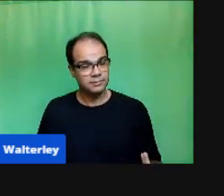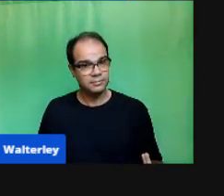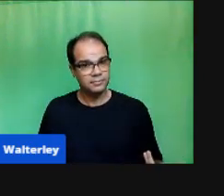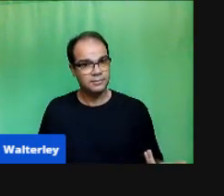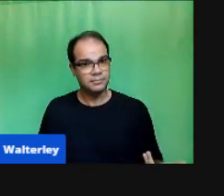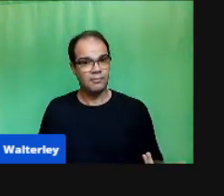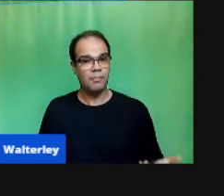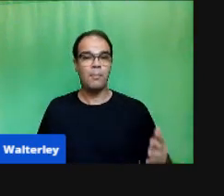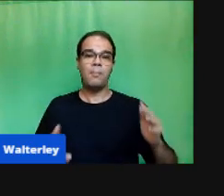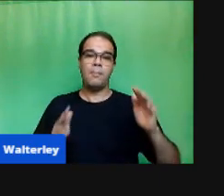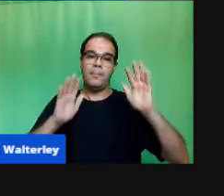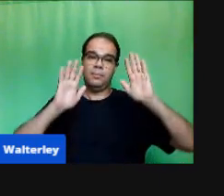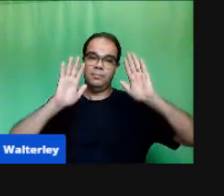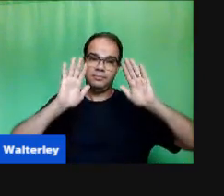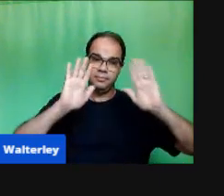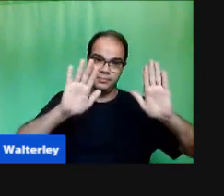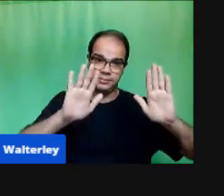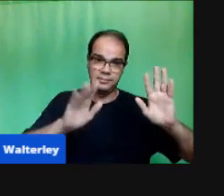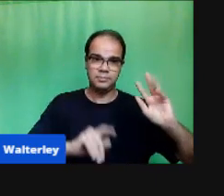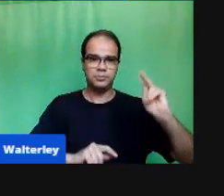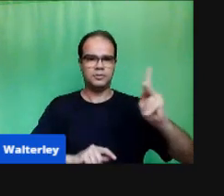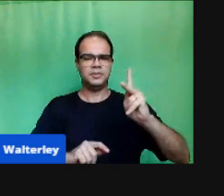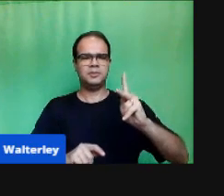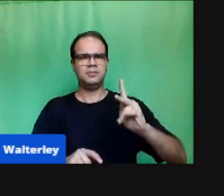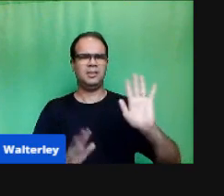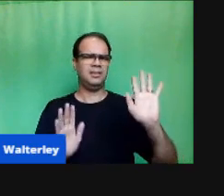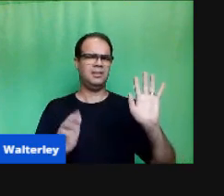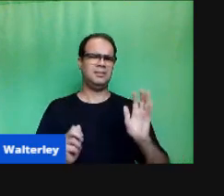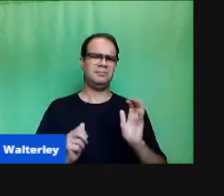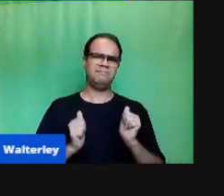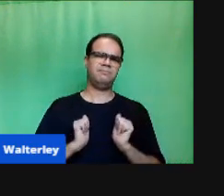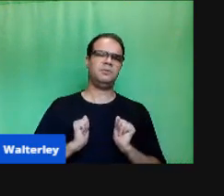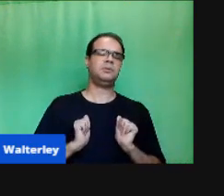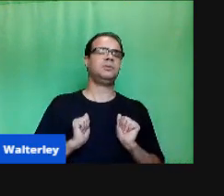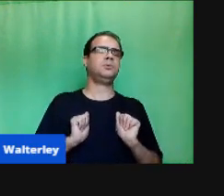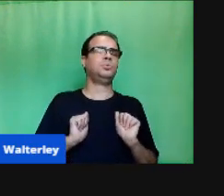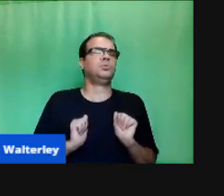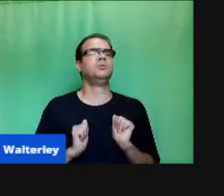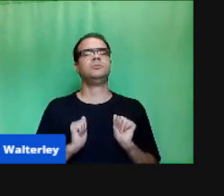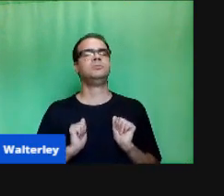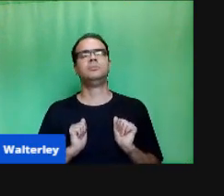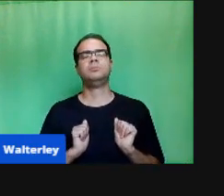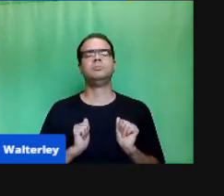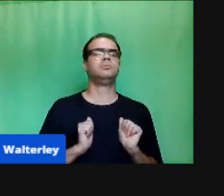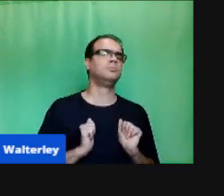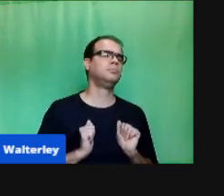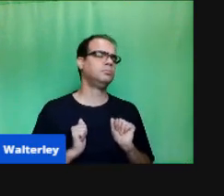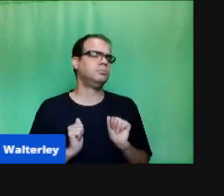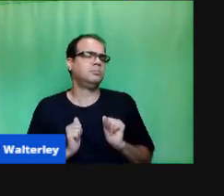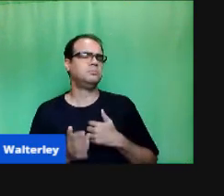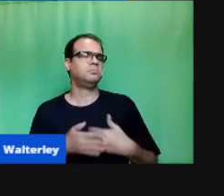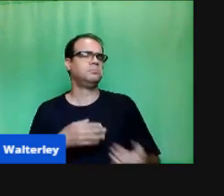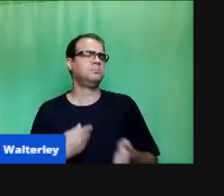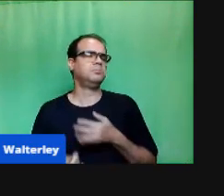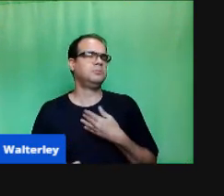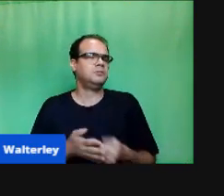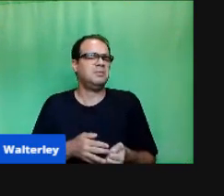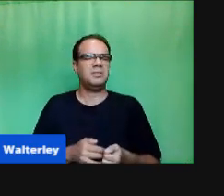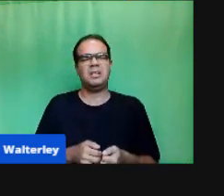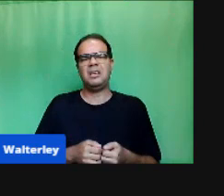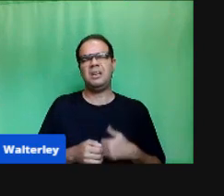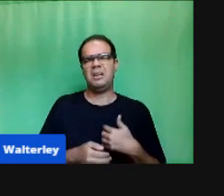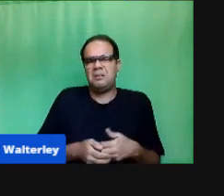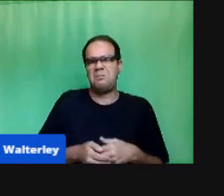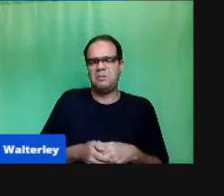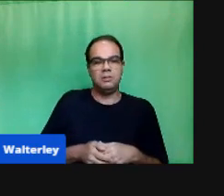ficar ali parados. Temos que estar buscando um diferencial, porque é diferente para